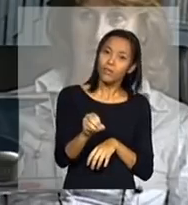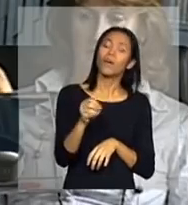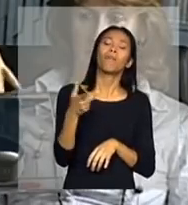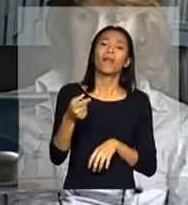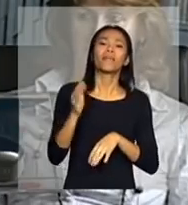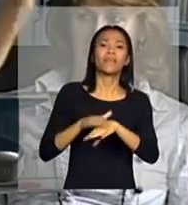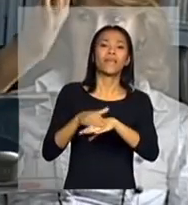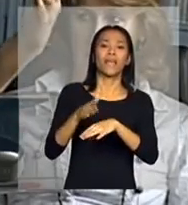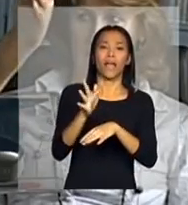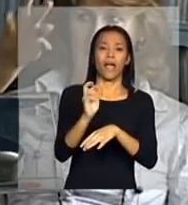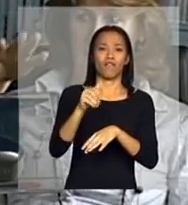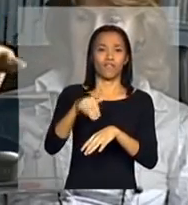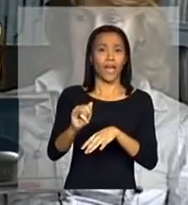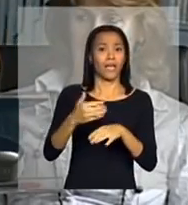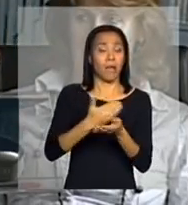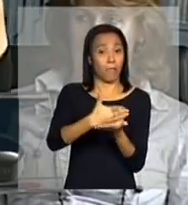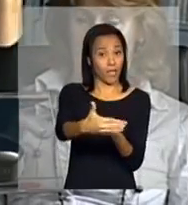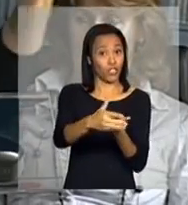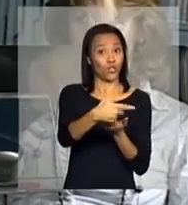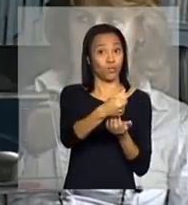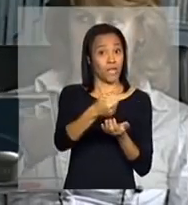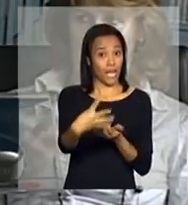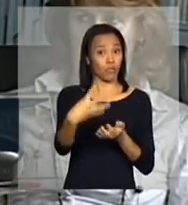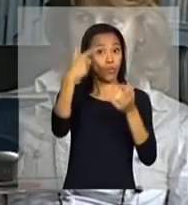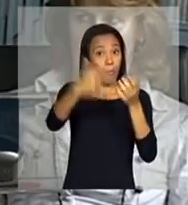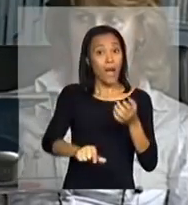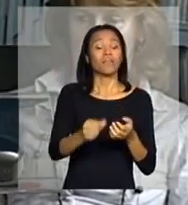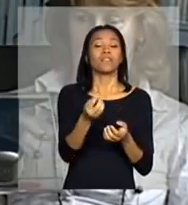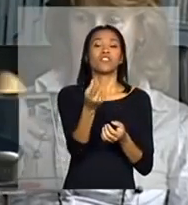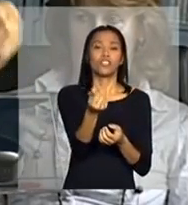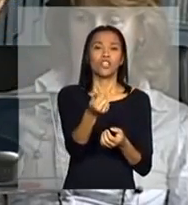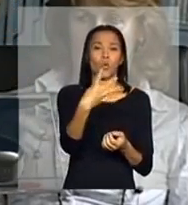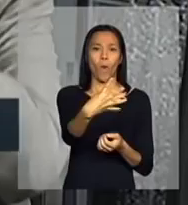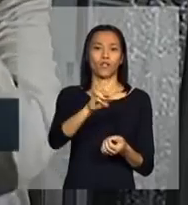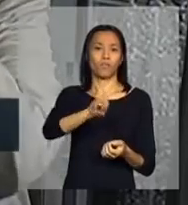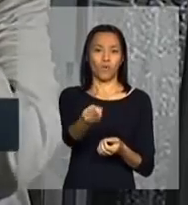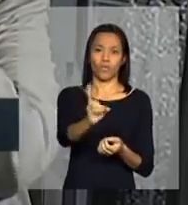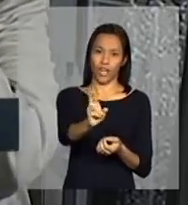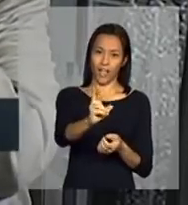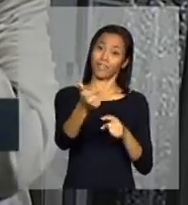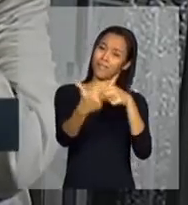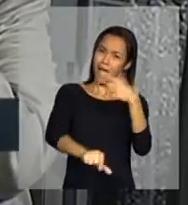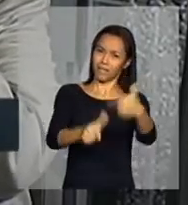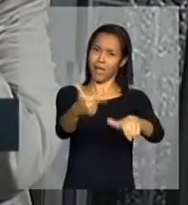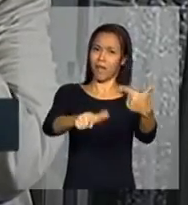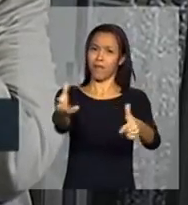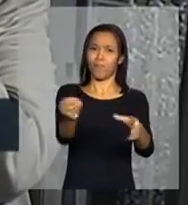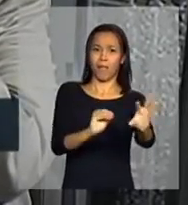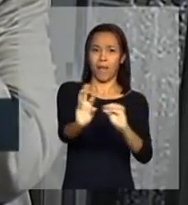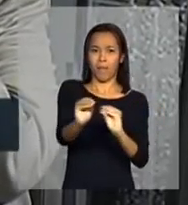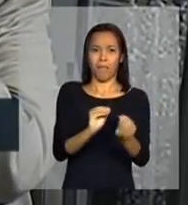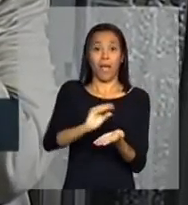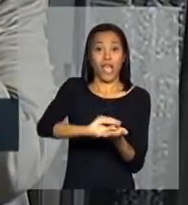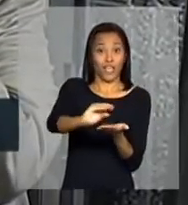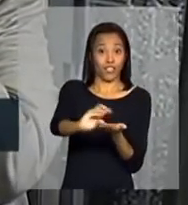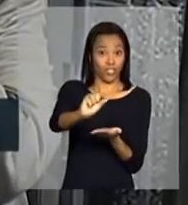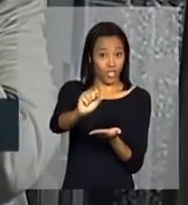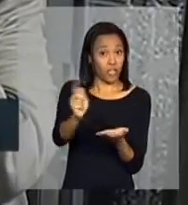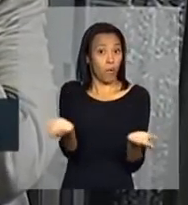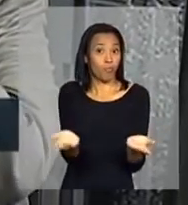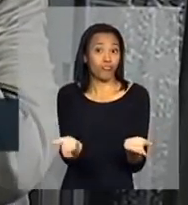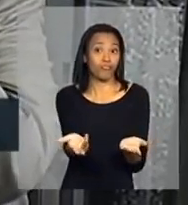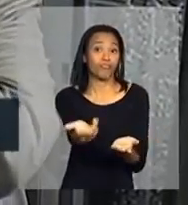FUNAI possa, a partir de 2014, trabalhar com mais R$ 4 milhões e, obviamente, alocar outros recursos que possam acelerar